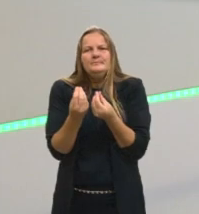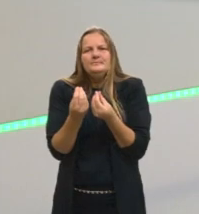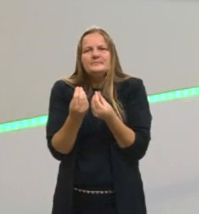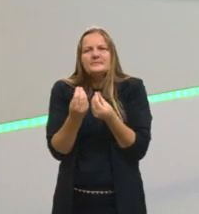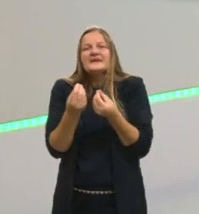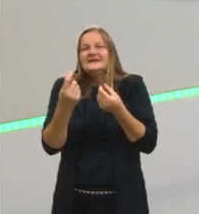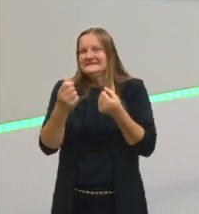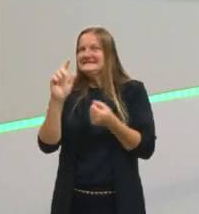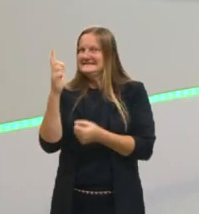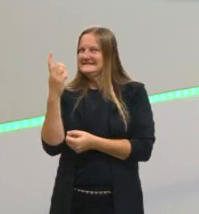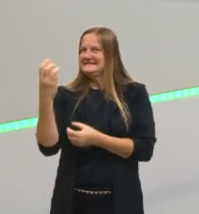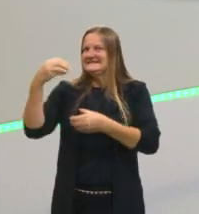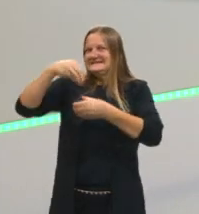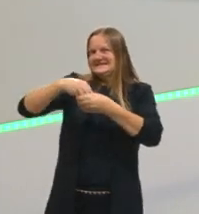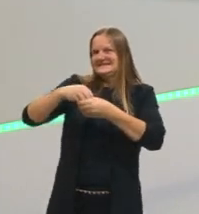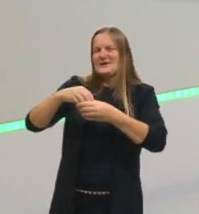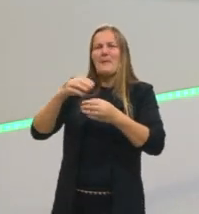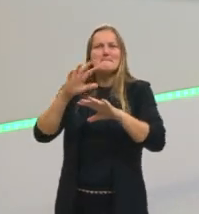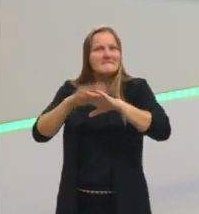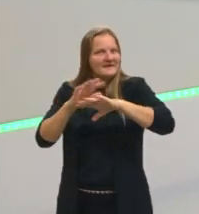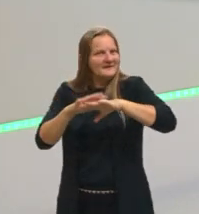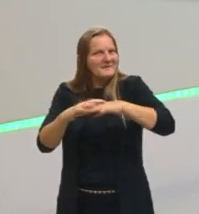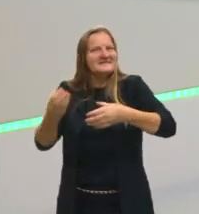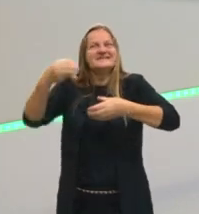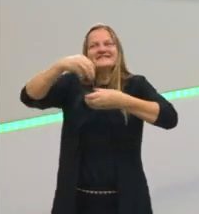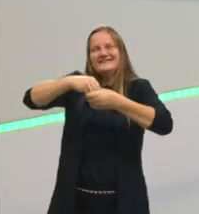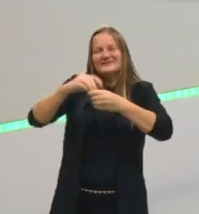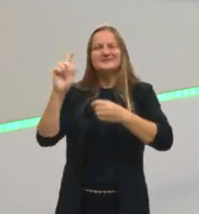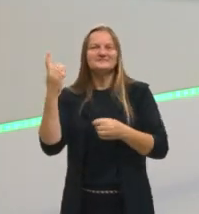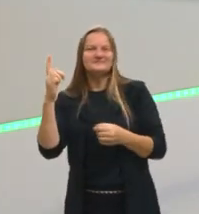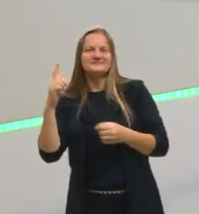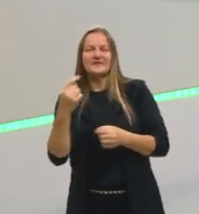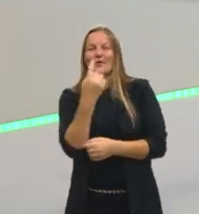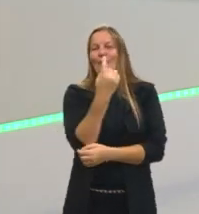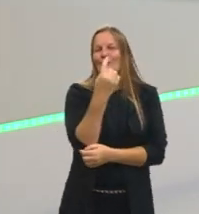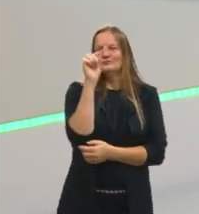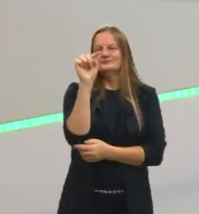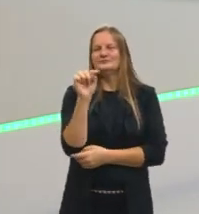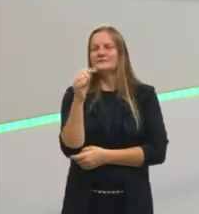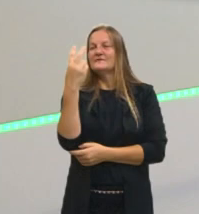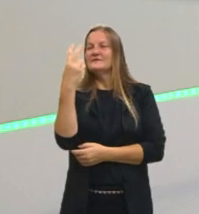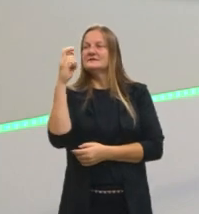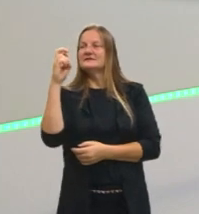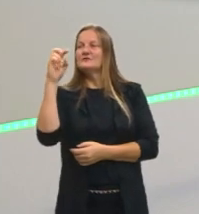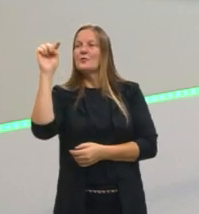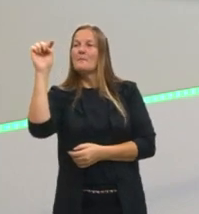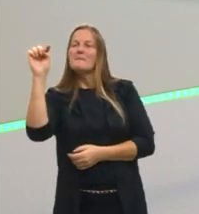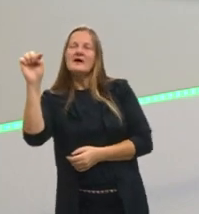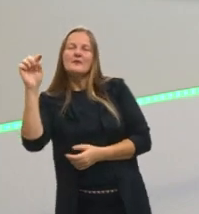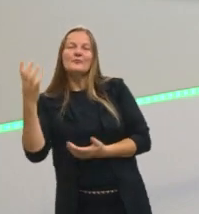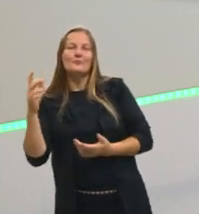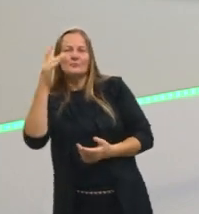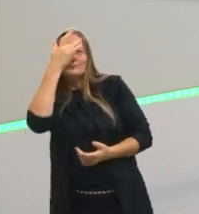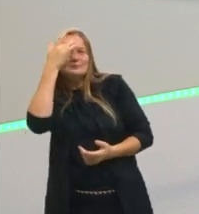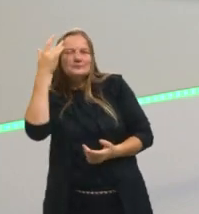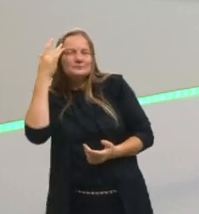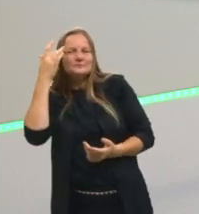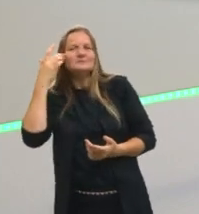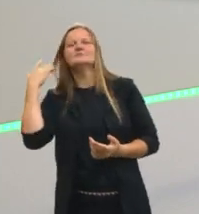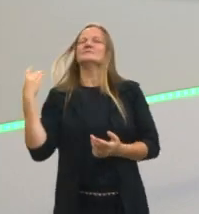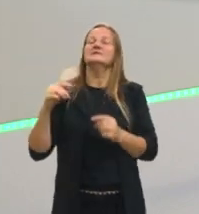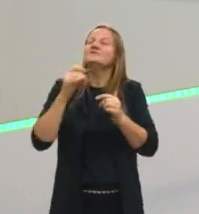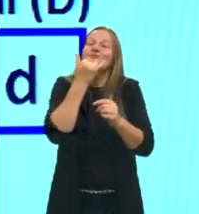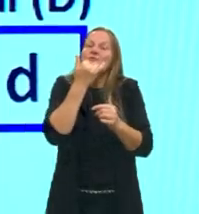de matemática né que seria um para 25 mil Então eu divido aqui né 1 cm para 25 mil